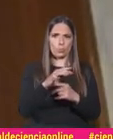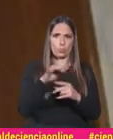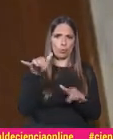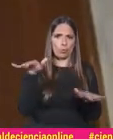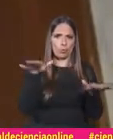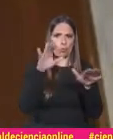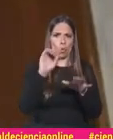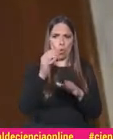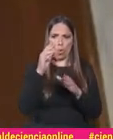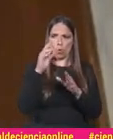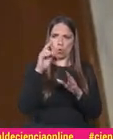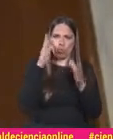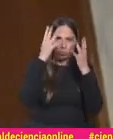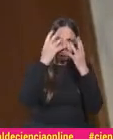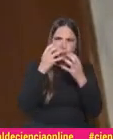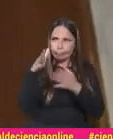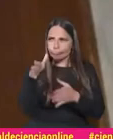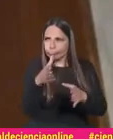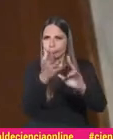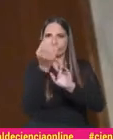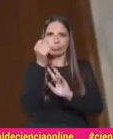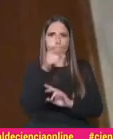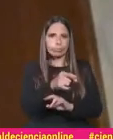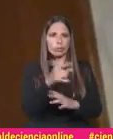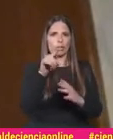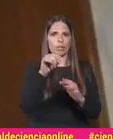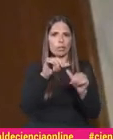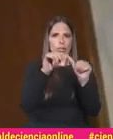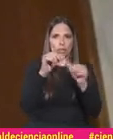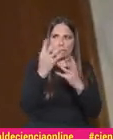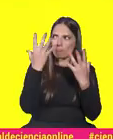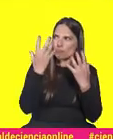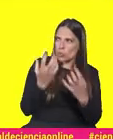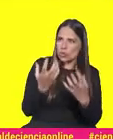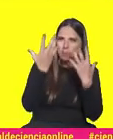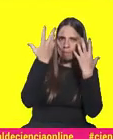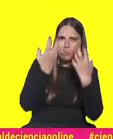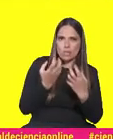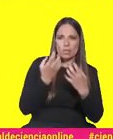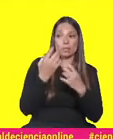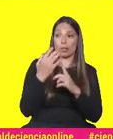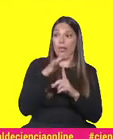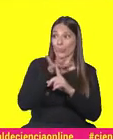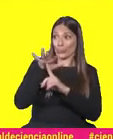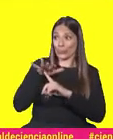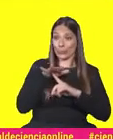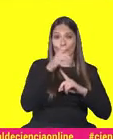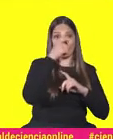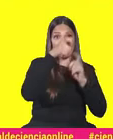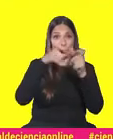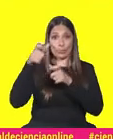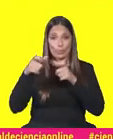de orientação no escuro, utilizando um sofisticado sistema de radar que inspirou e tem inspirado o homem